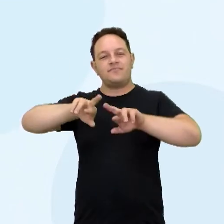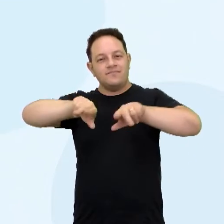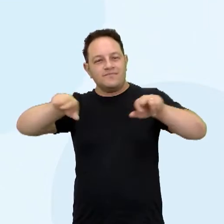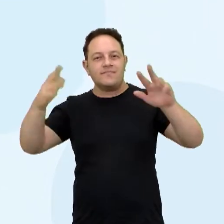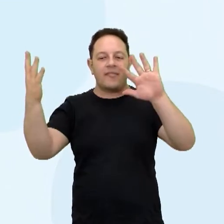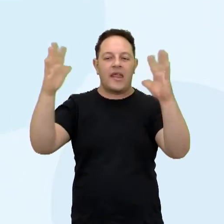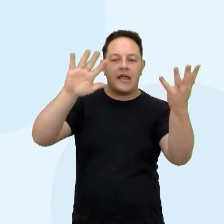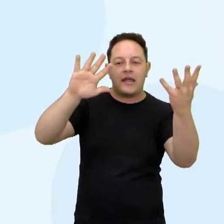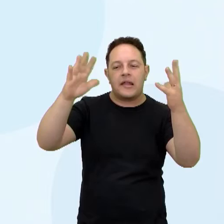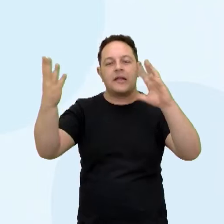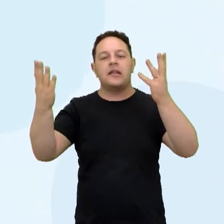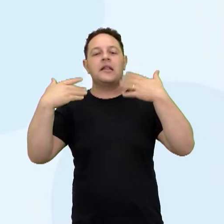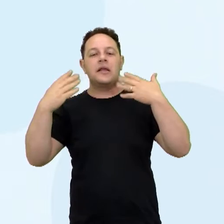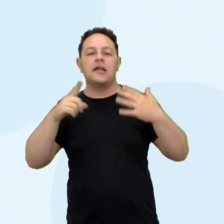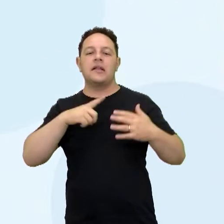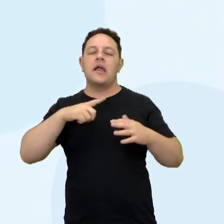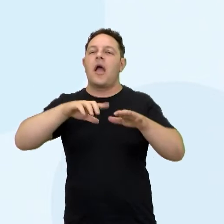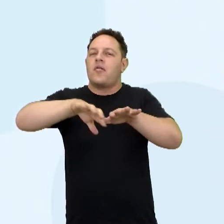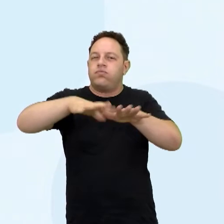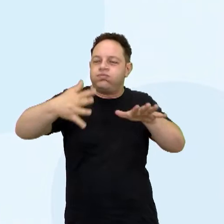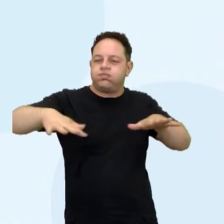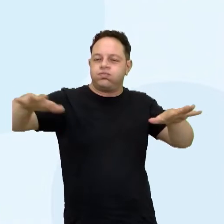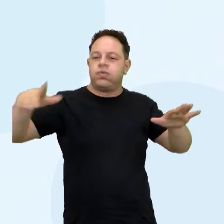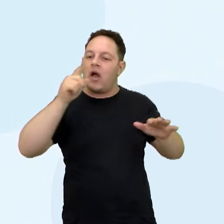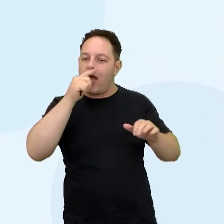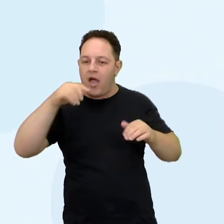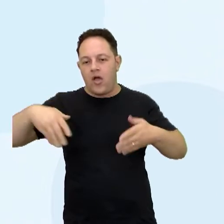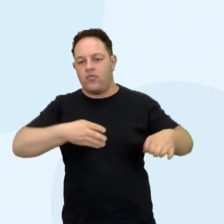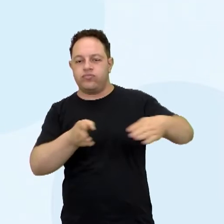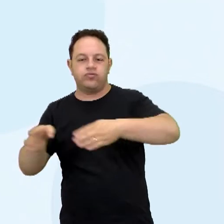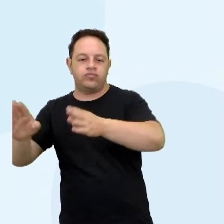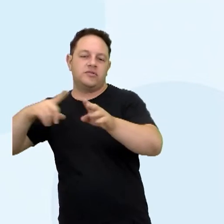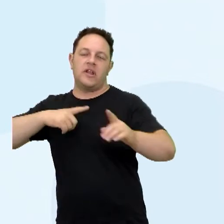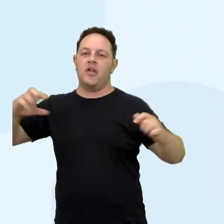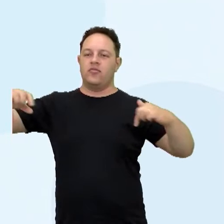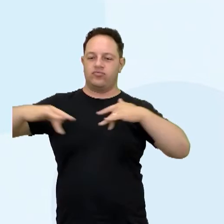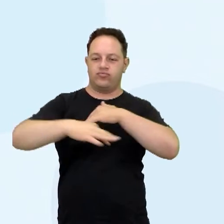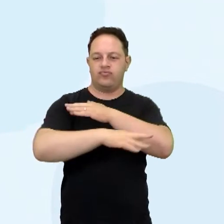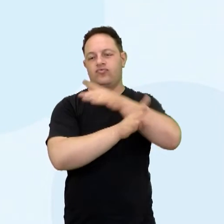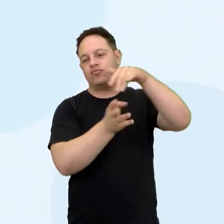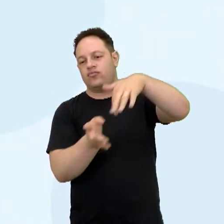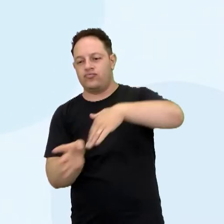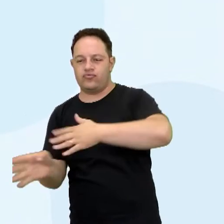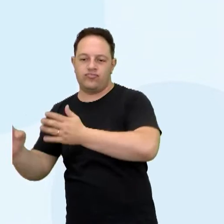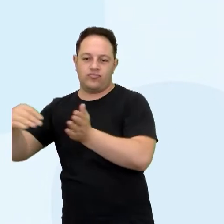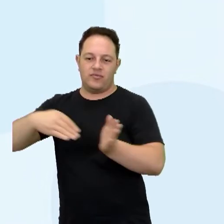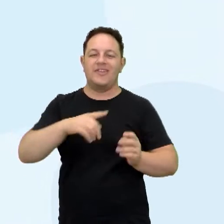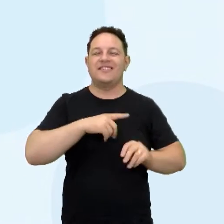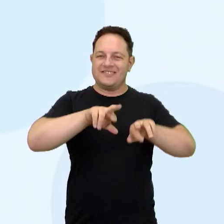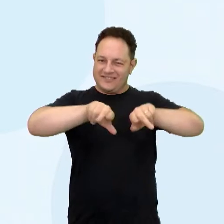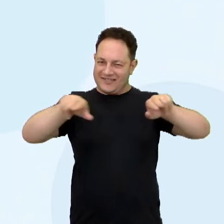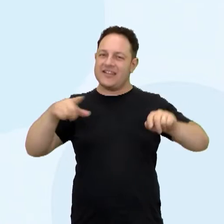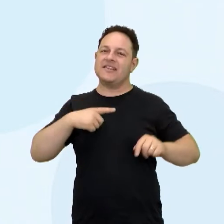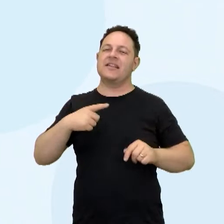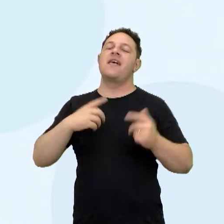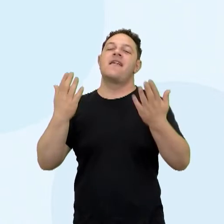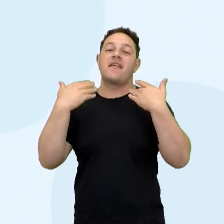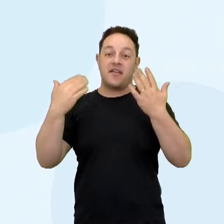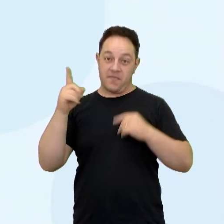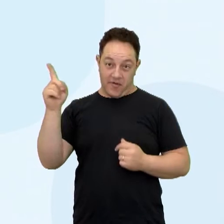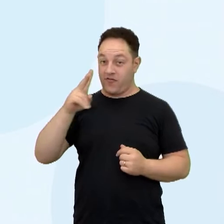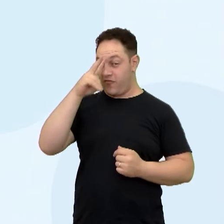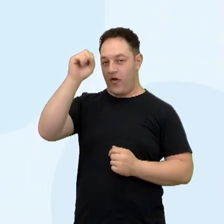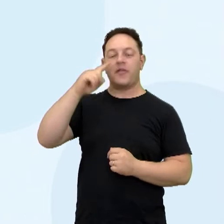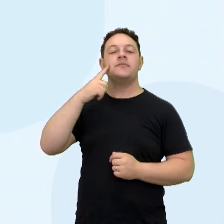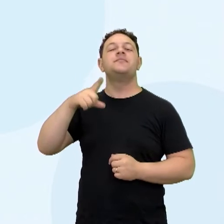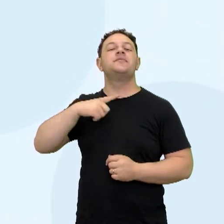o clima, as correntes marítimas aí também espalhadas aí nos oceanos, né? Mas o clima que vamos dar mais ênfase, ó. Então nós temos